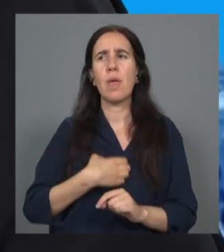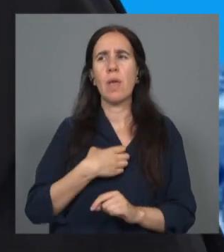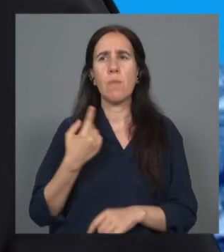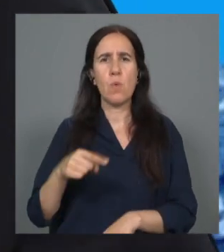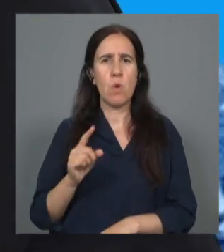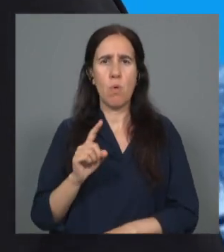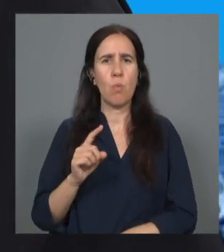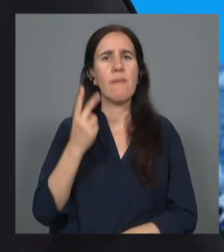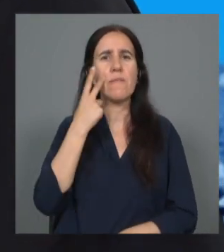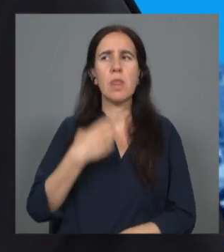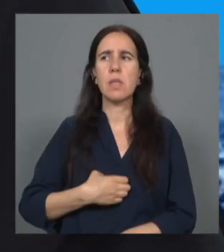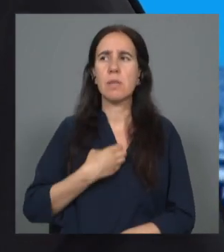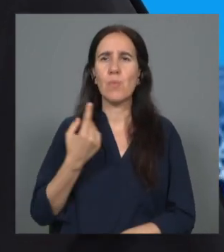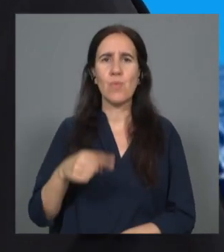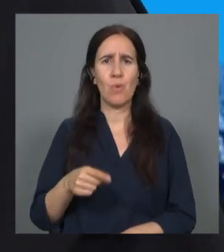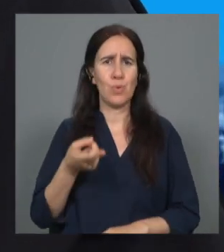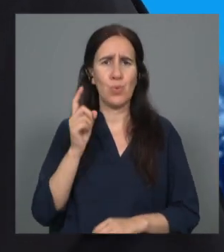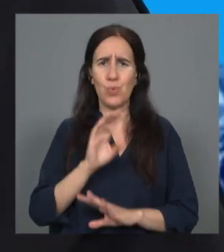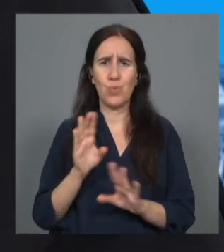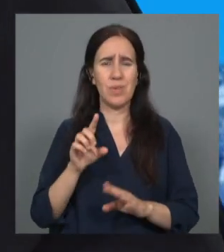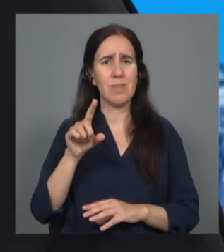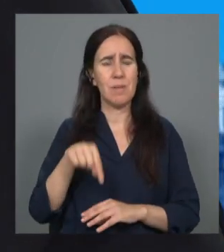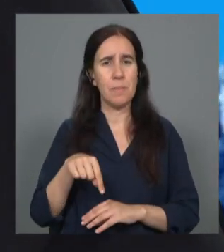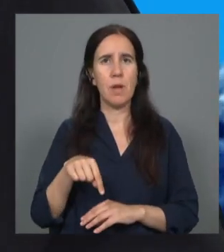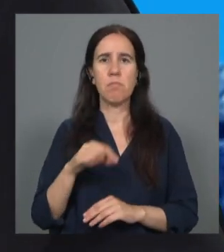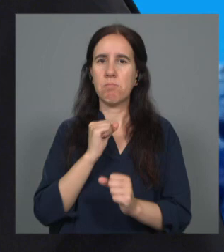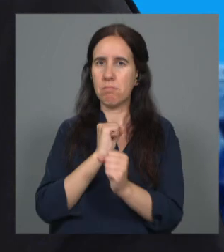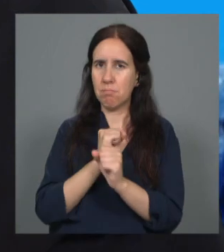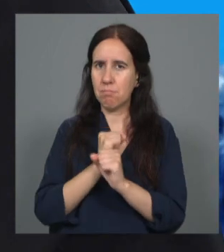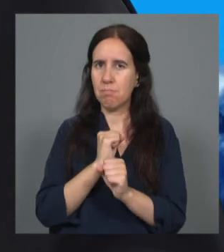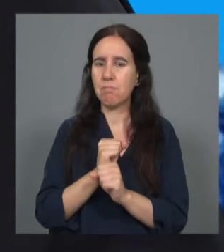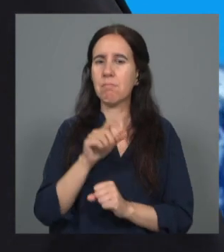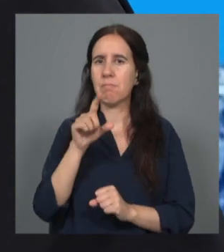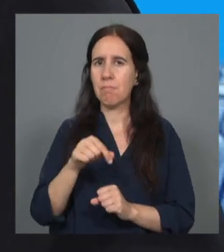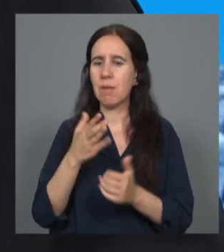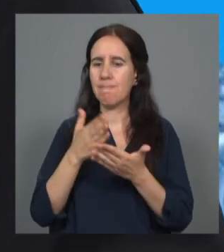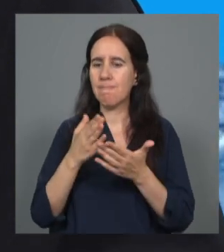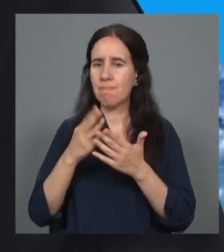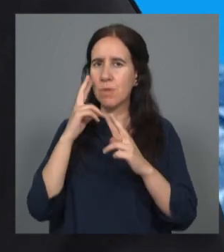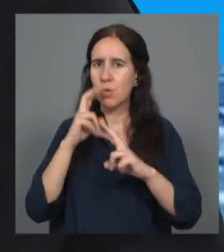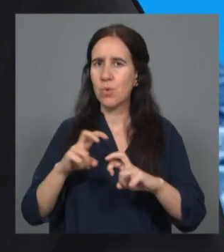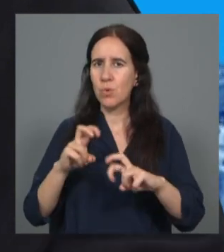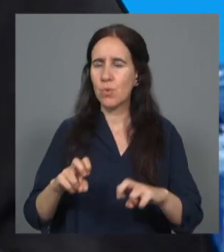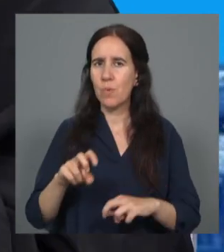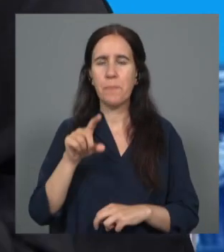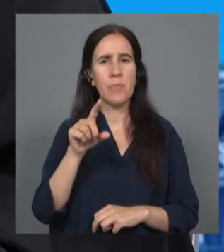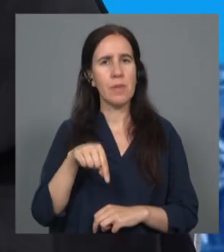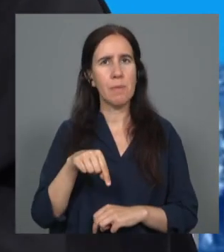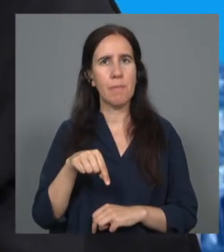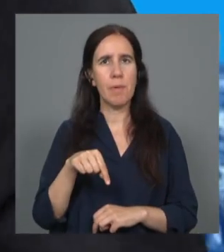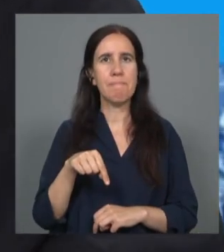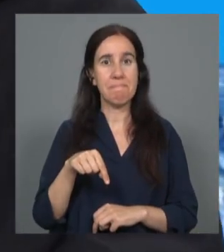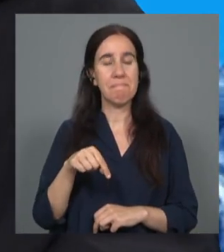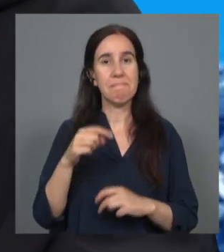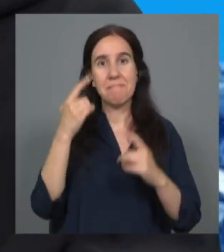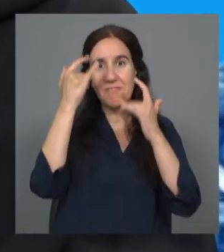vida não é só sentimento. É também trabalho, é também estudo, é também